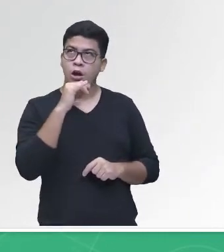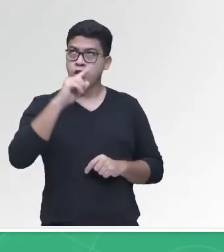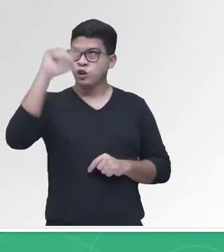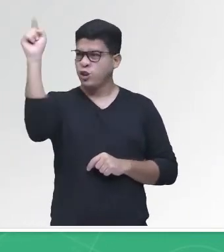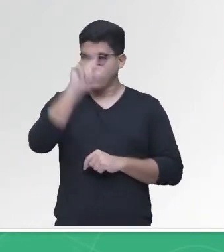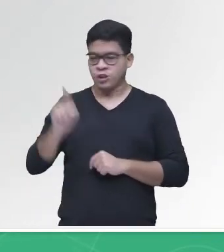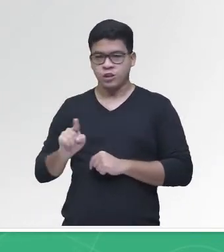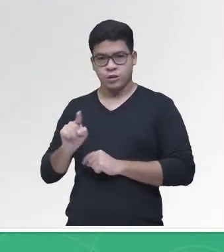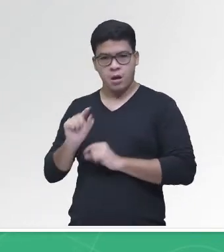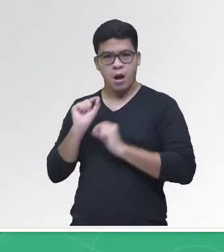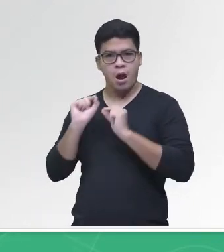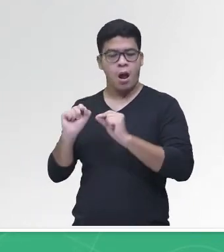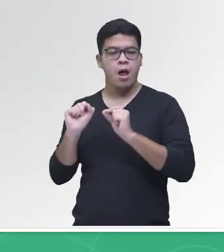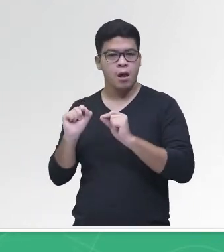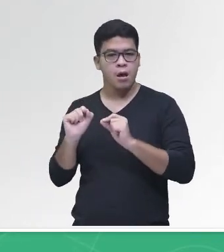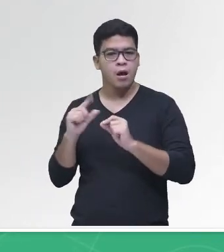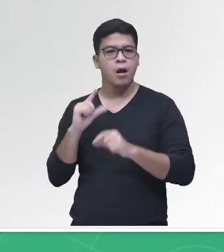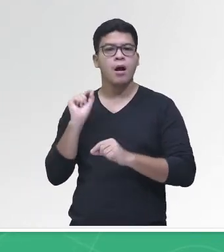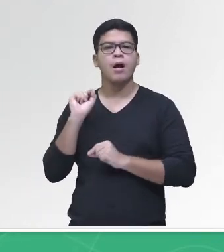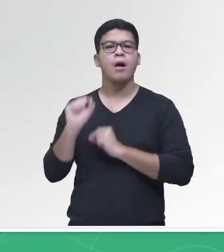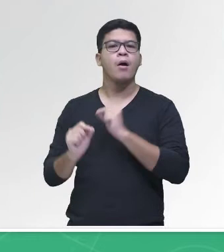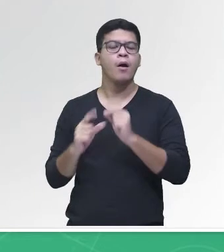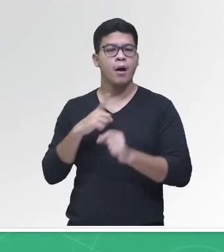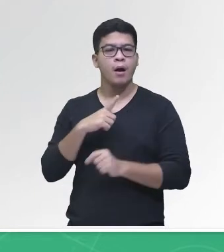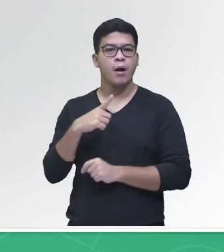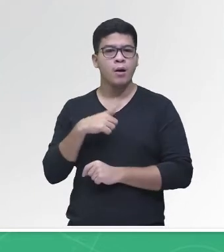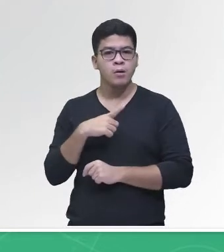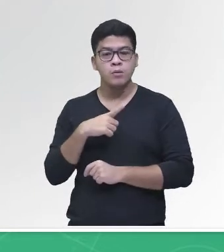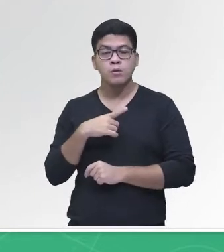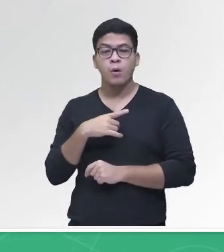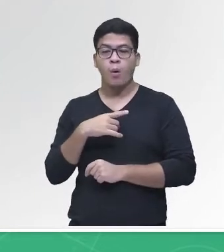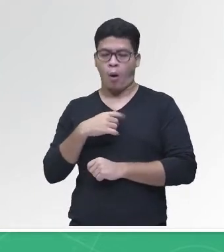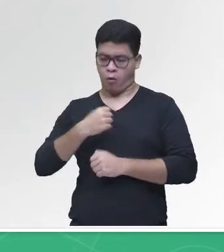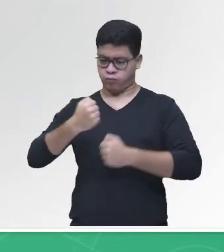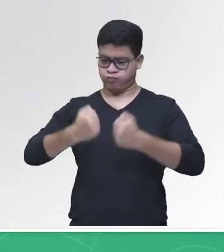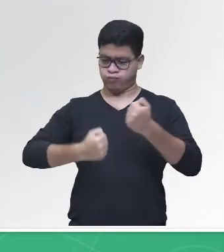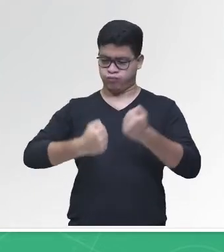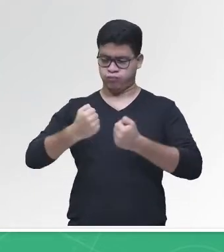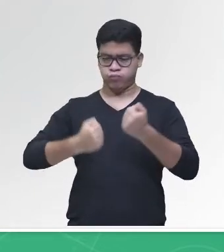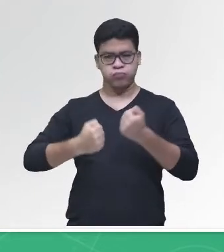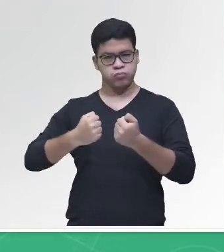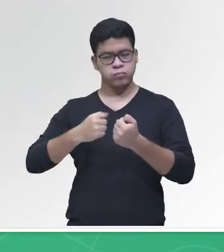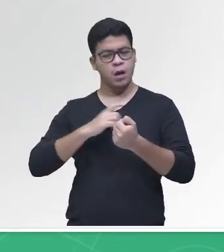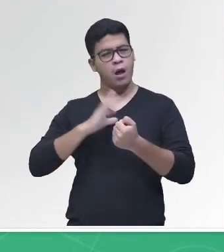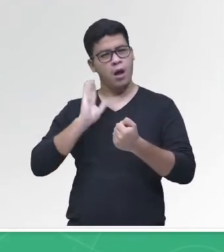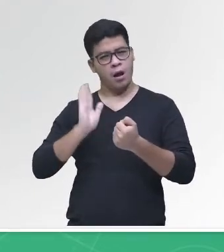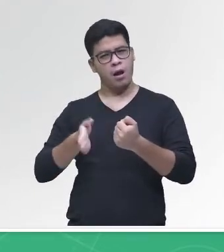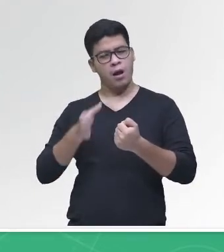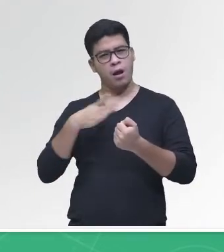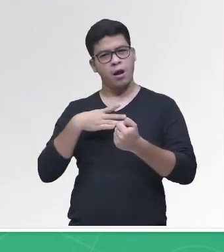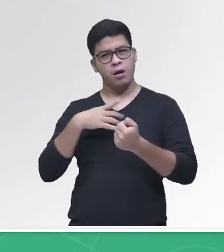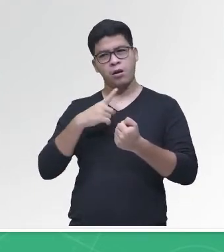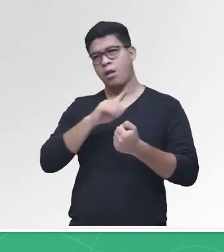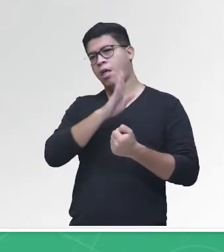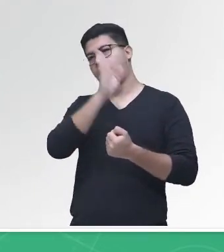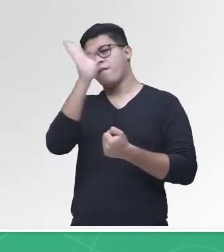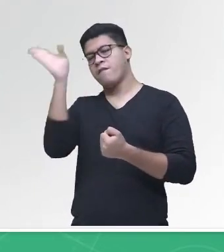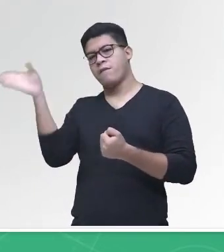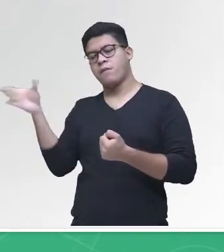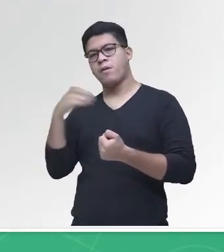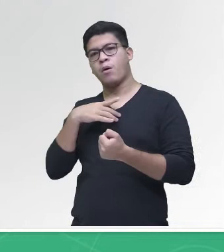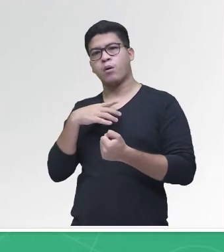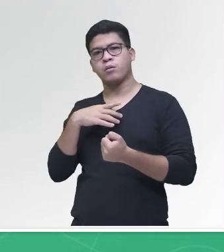Esse é um processo de indução. E atualmente os carros que ainda não foram já para fora do Brasil, já